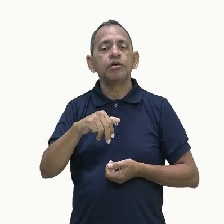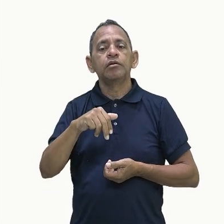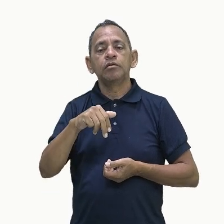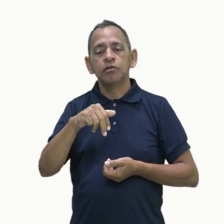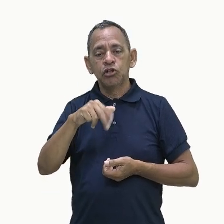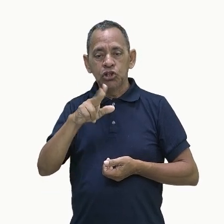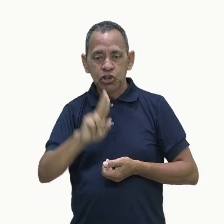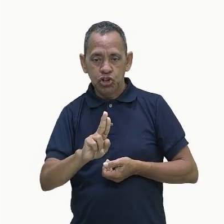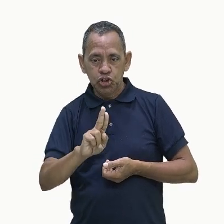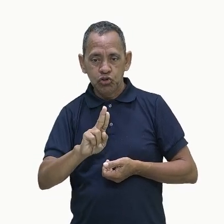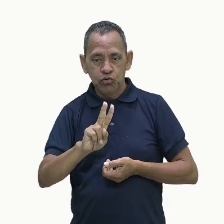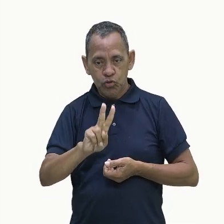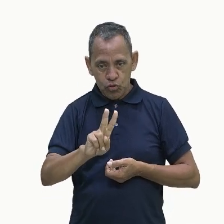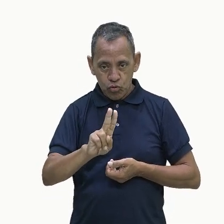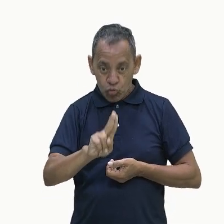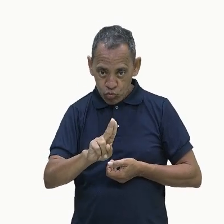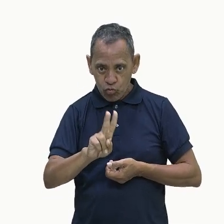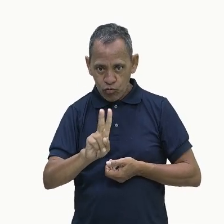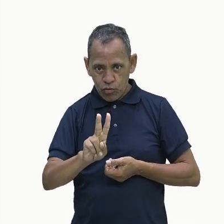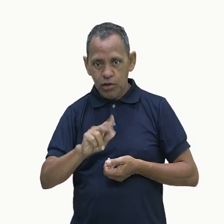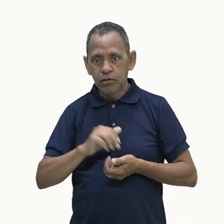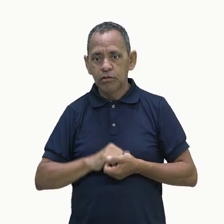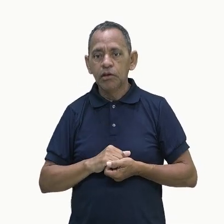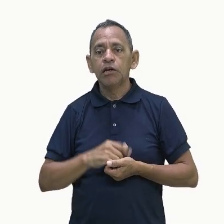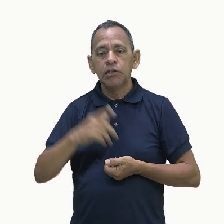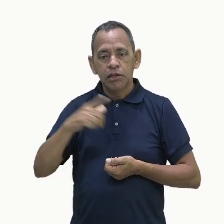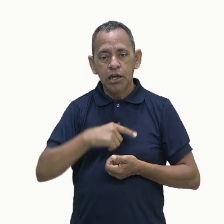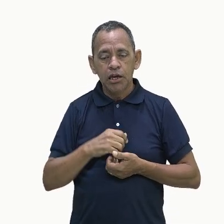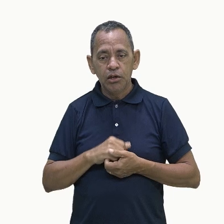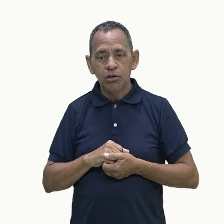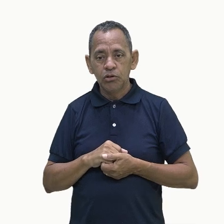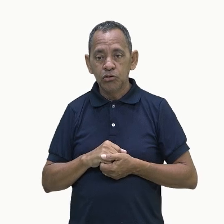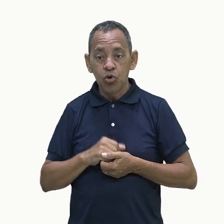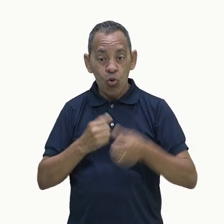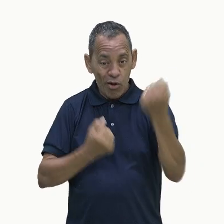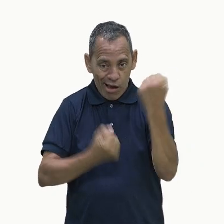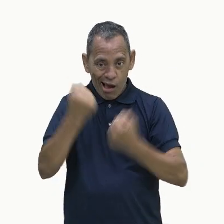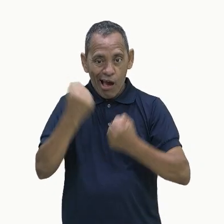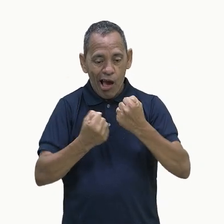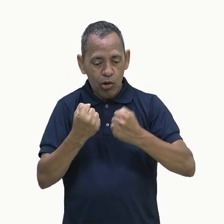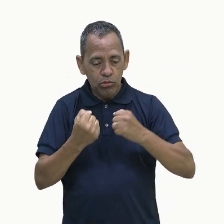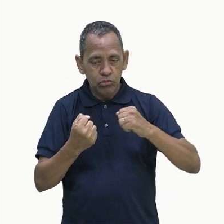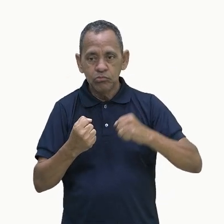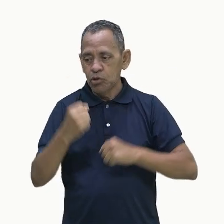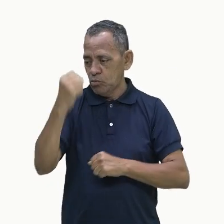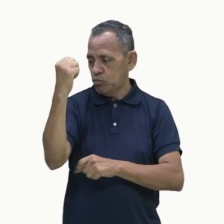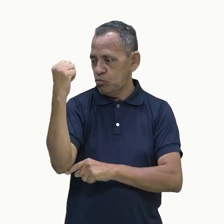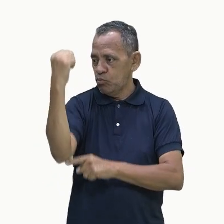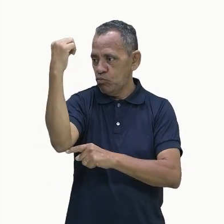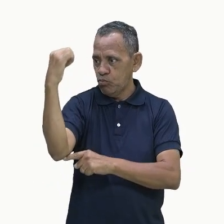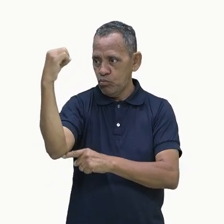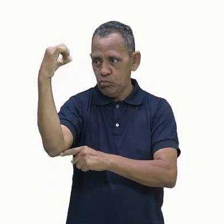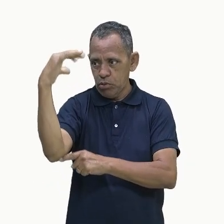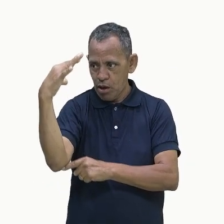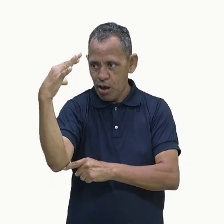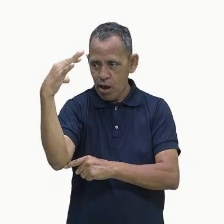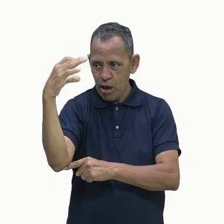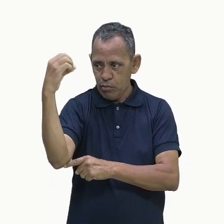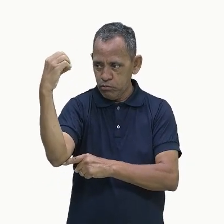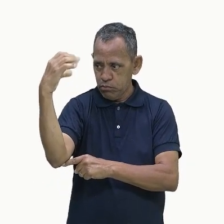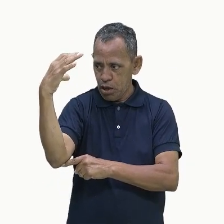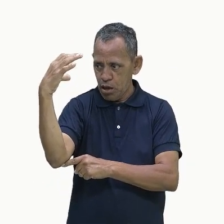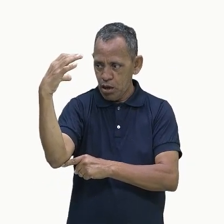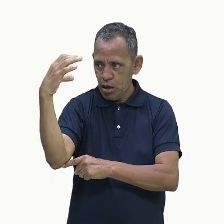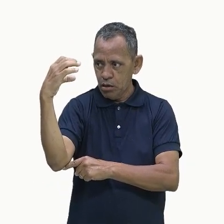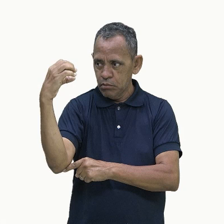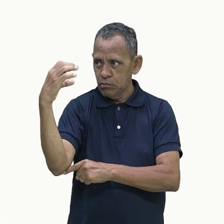eu tenho aqui que um carro que sai do sinal, né, vamos dizer que ele está parado